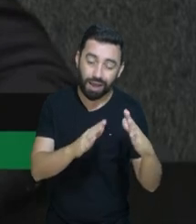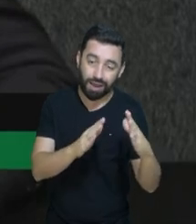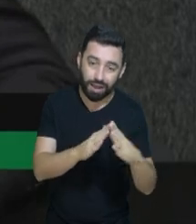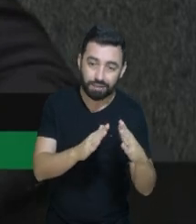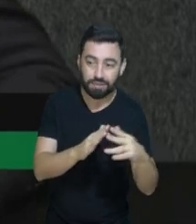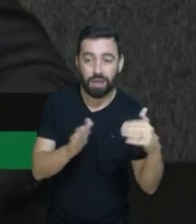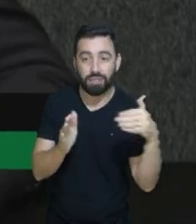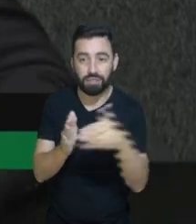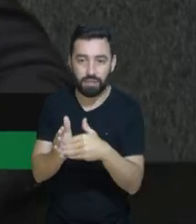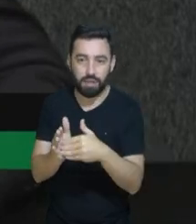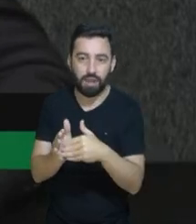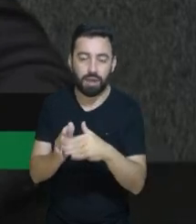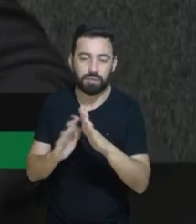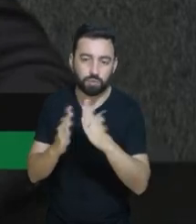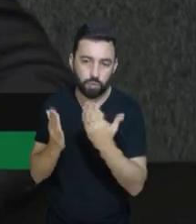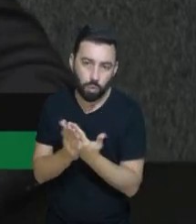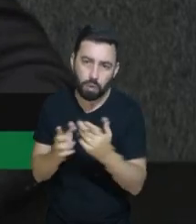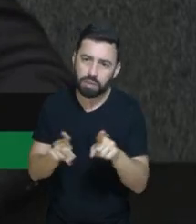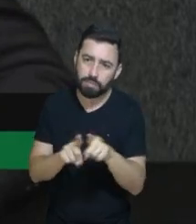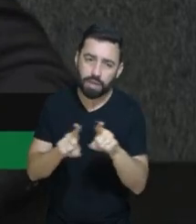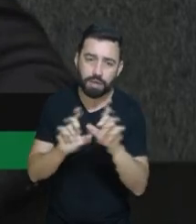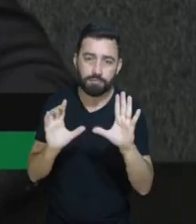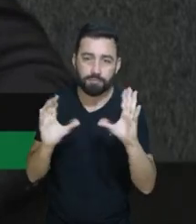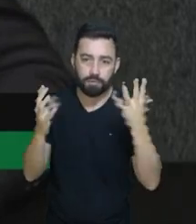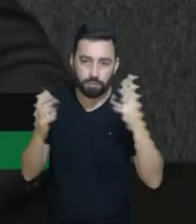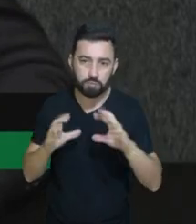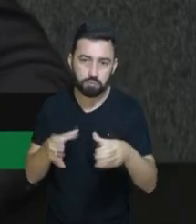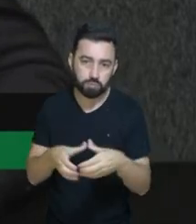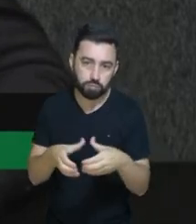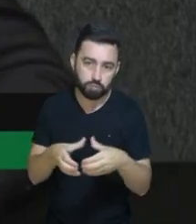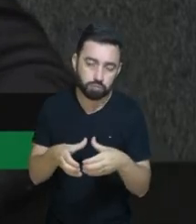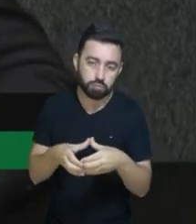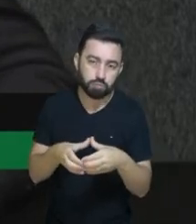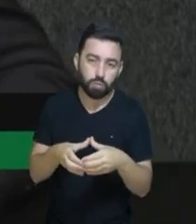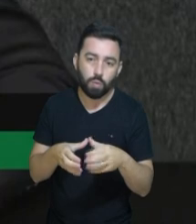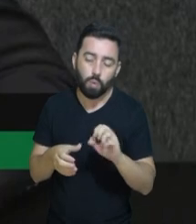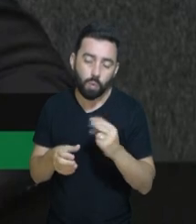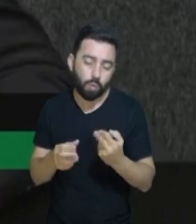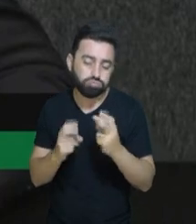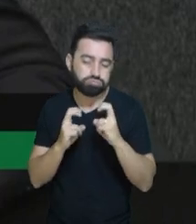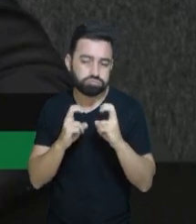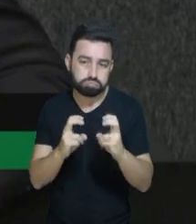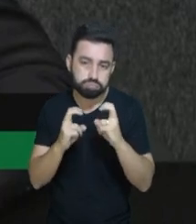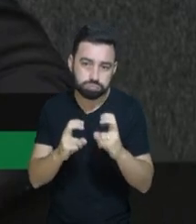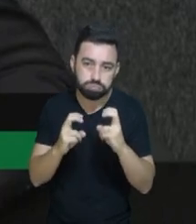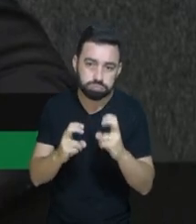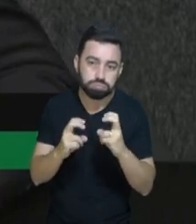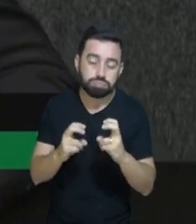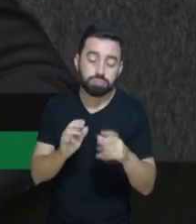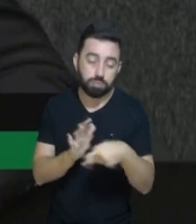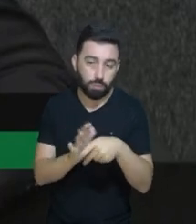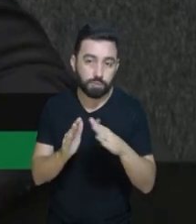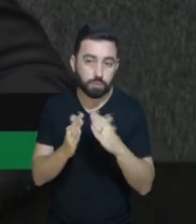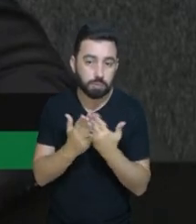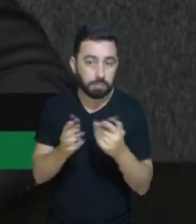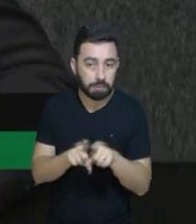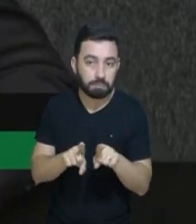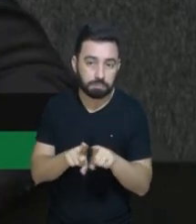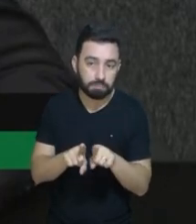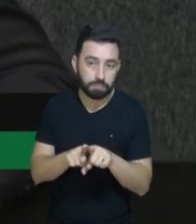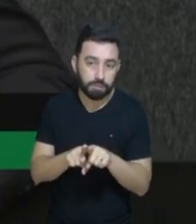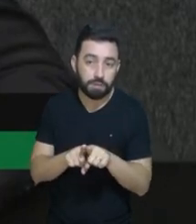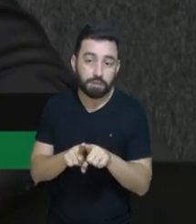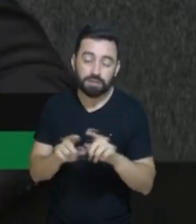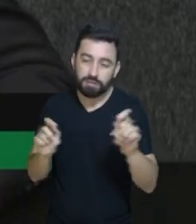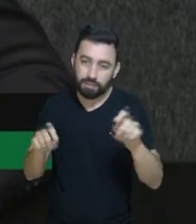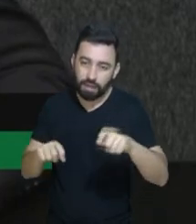aula bem como em eventos coletivos ou excursões escolares pois tem potencial para gerar